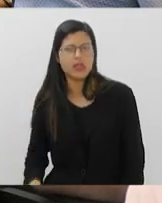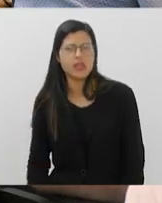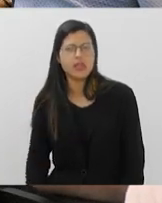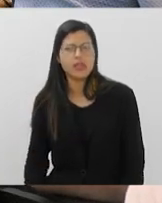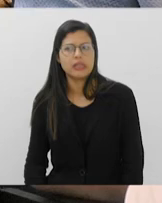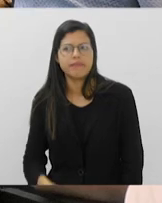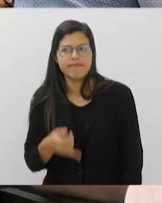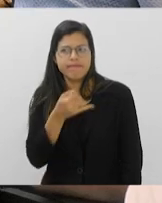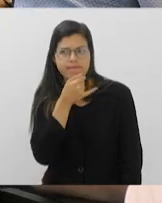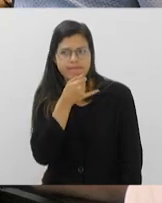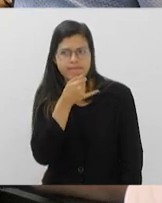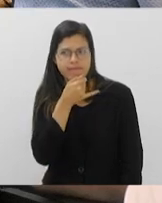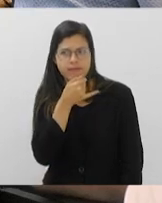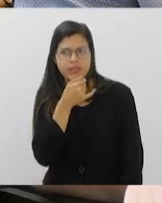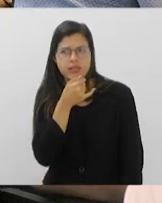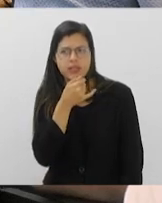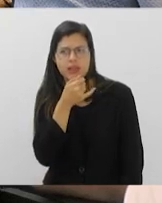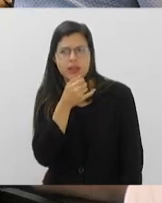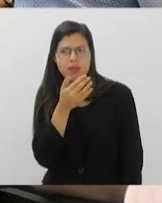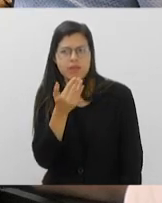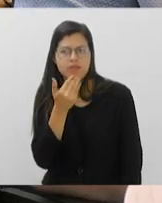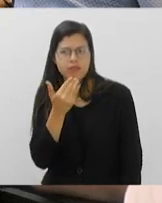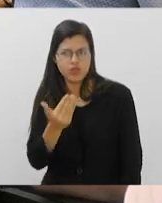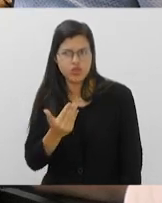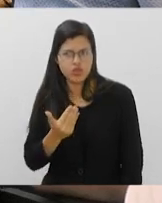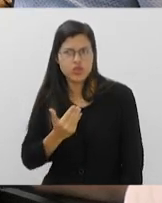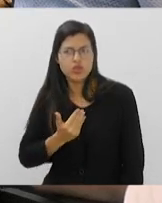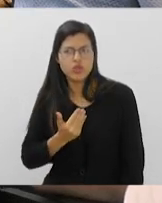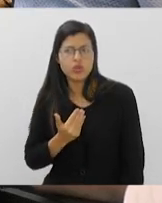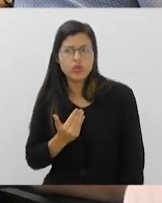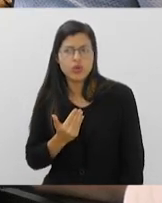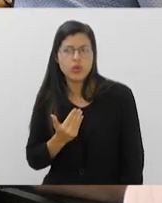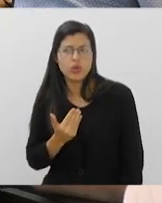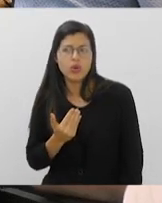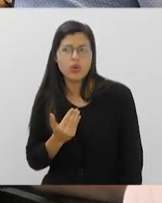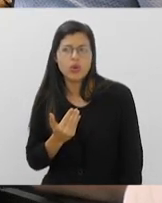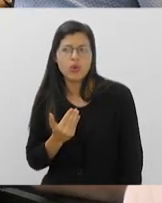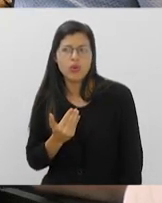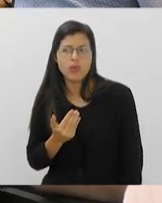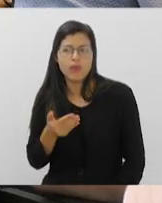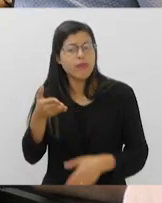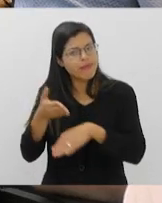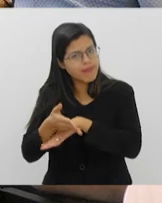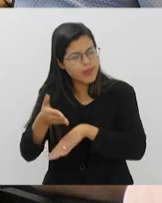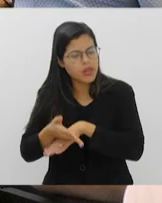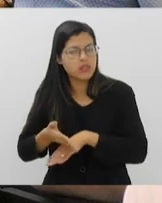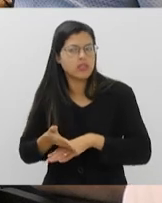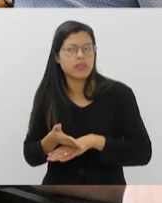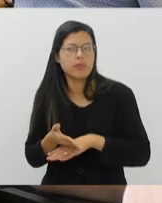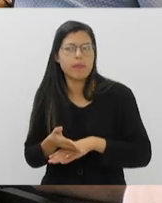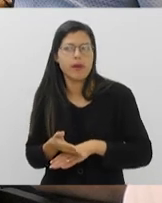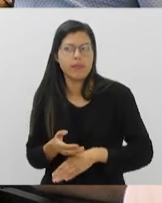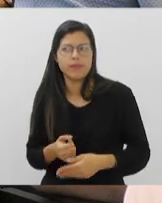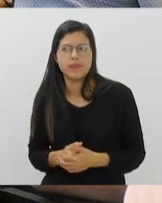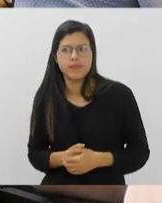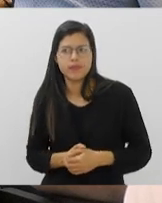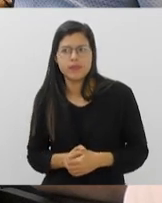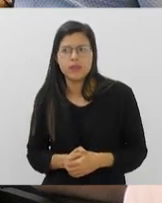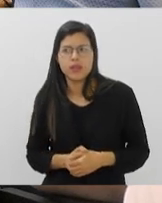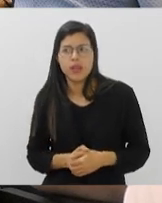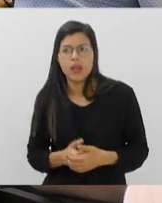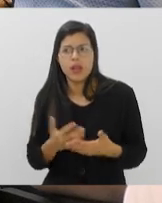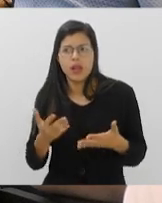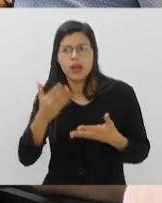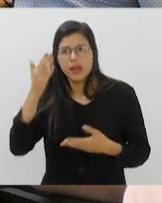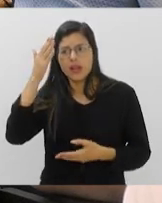infelizmente ela me pediu não deixa comparecer entendeu e ela queria saber